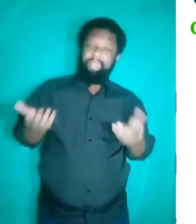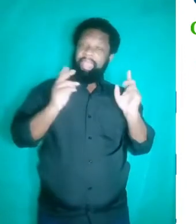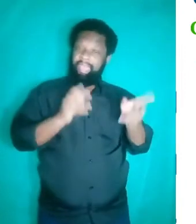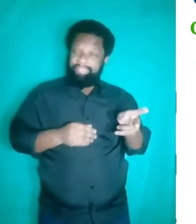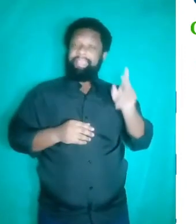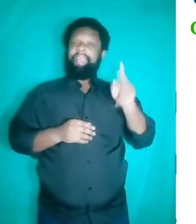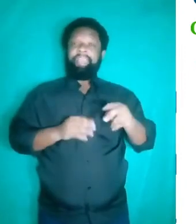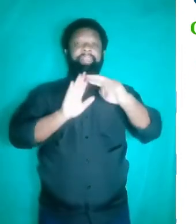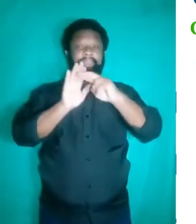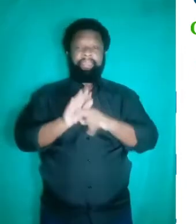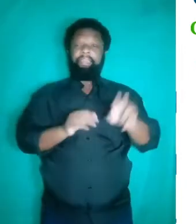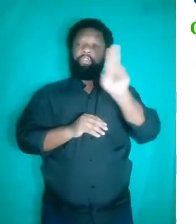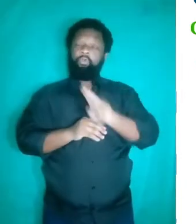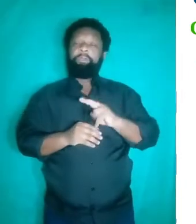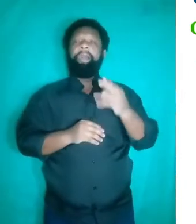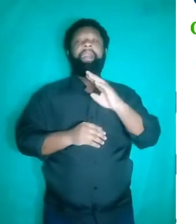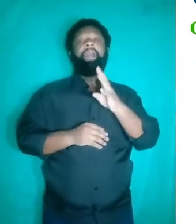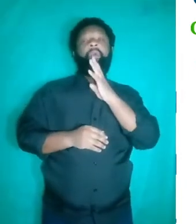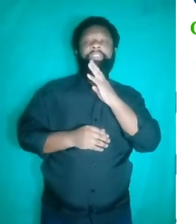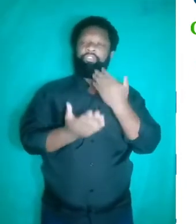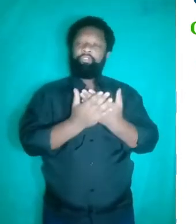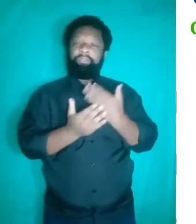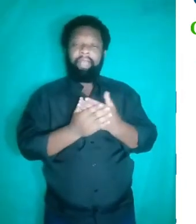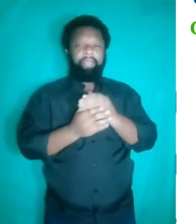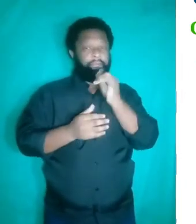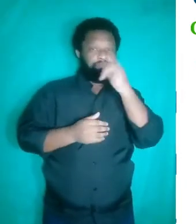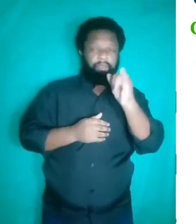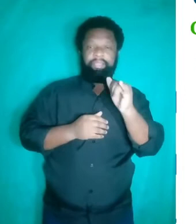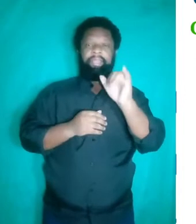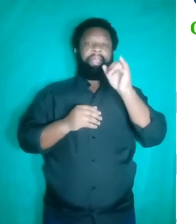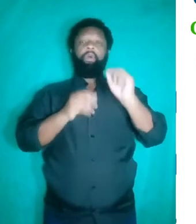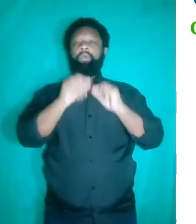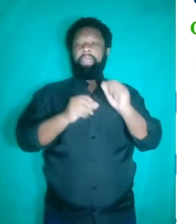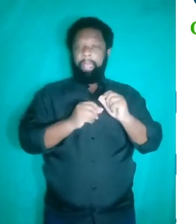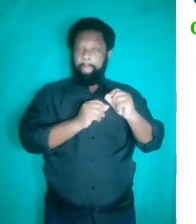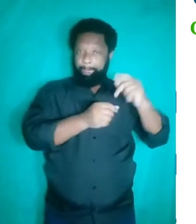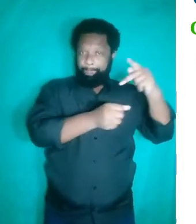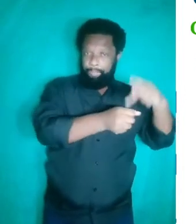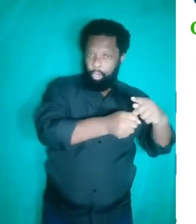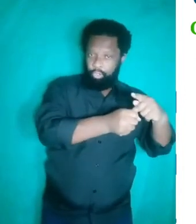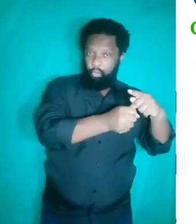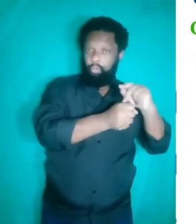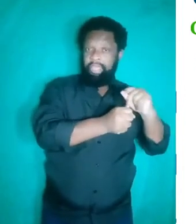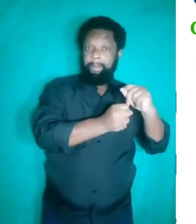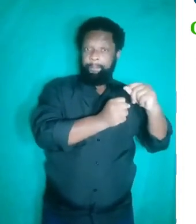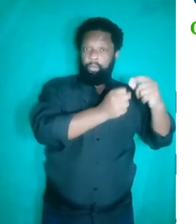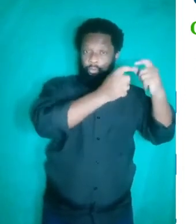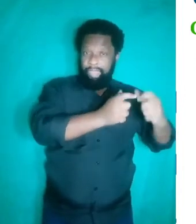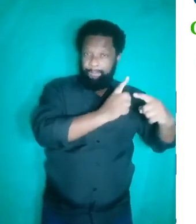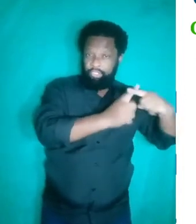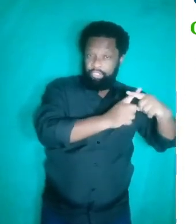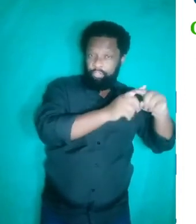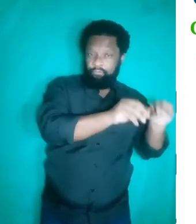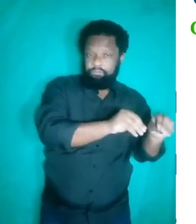esse convencional para tratar de corrente elétrica. Então, a partir de agora, a corrente elétrica é movimentação de prótons de um polo